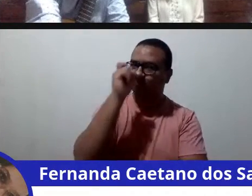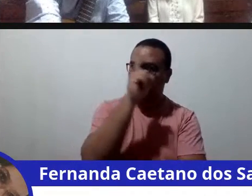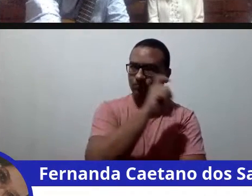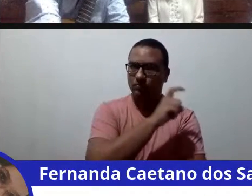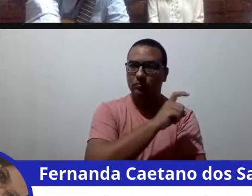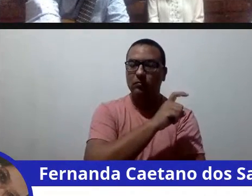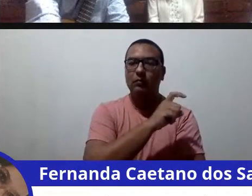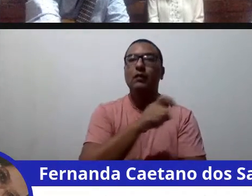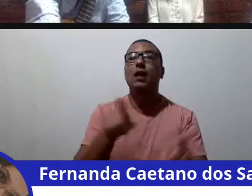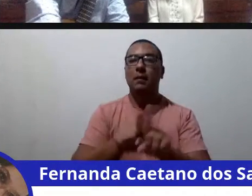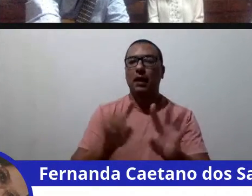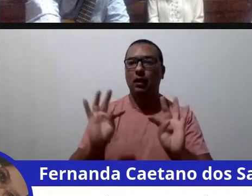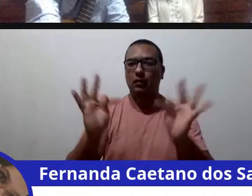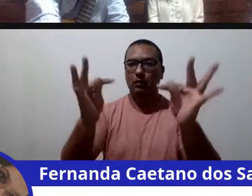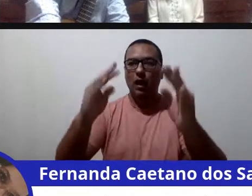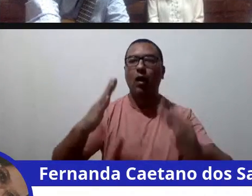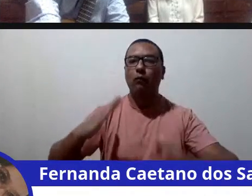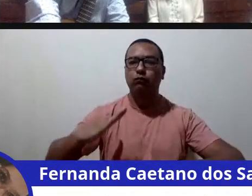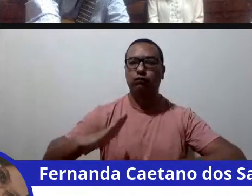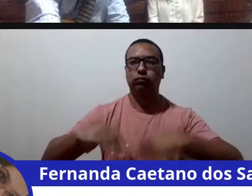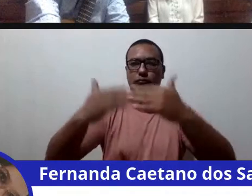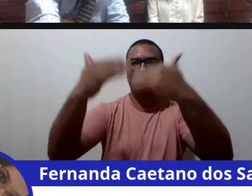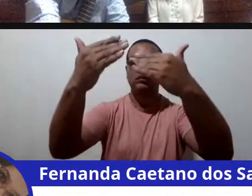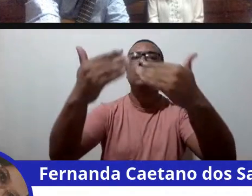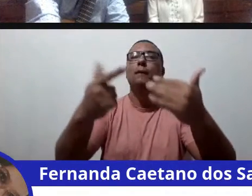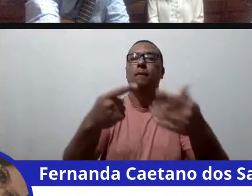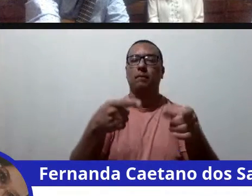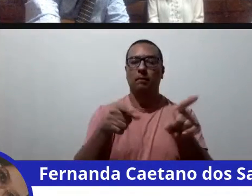com o avanço da tecnologia, com o avanço